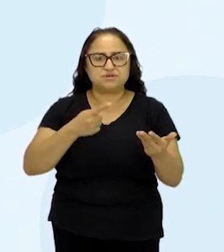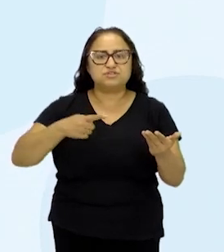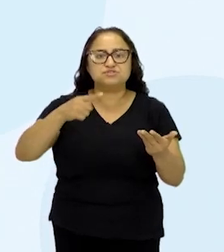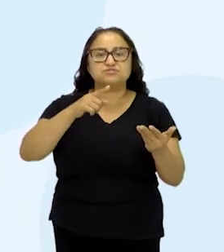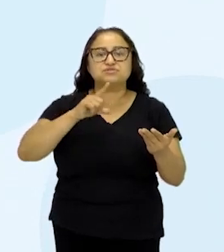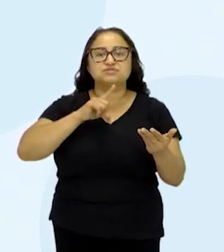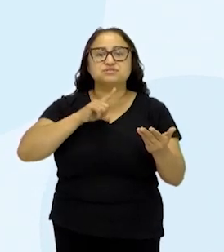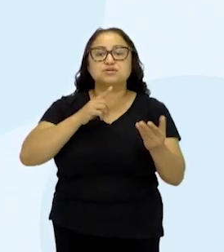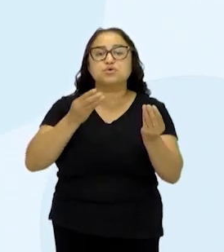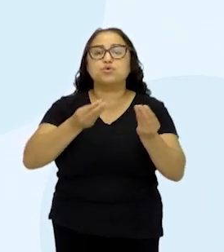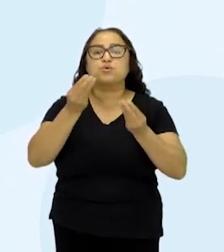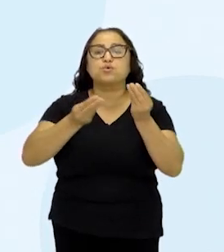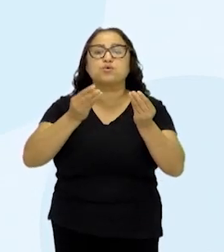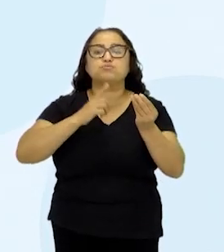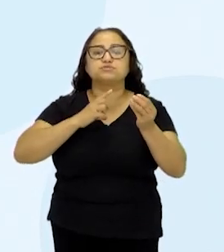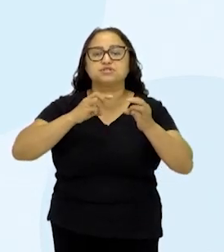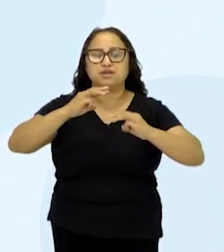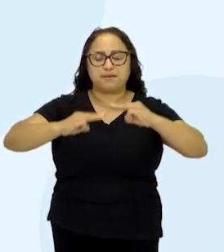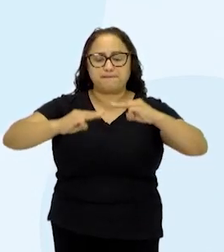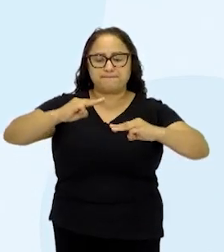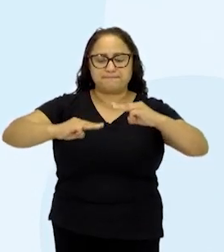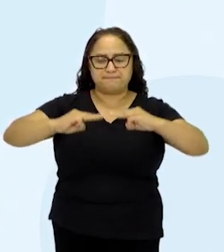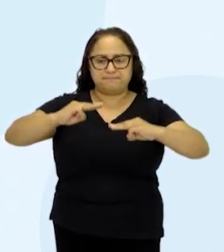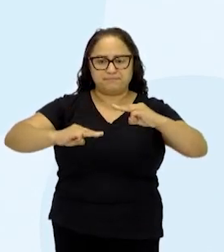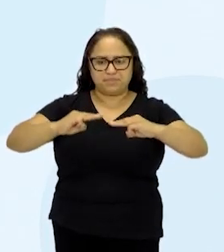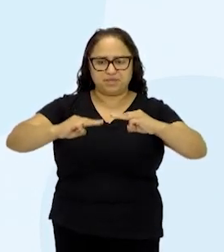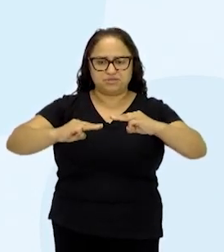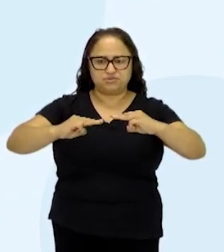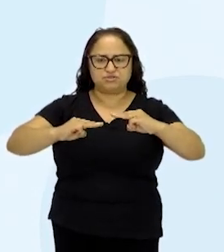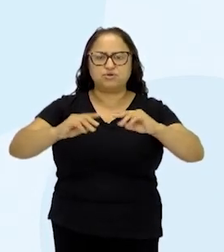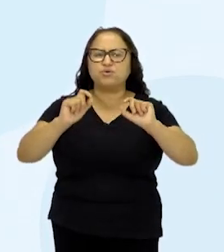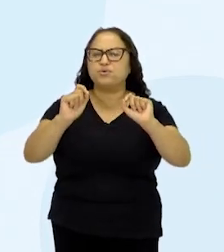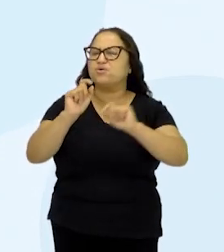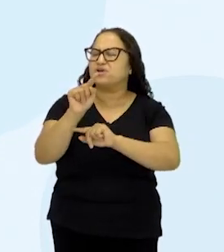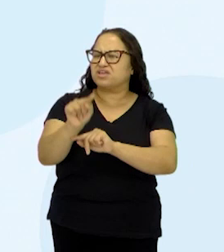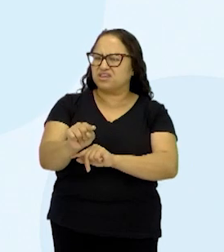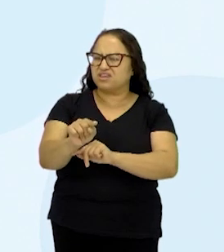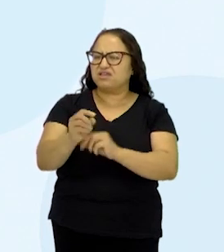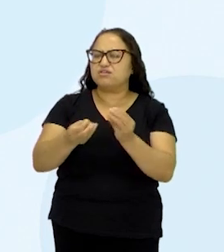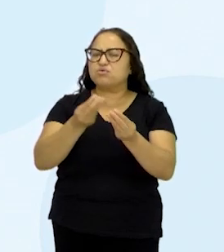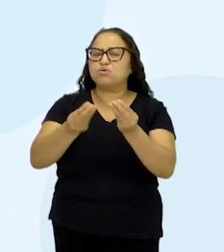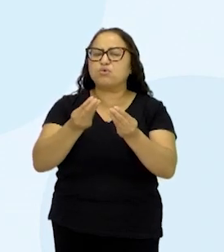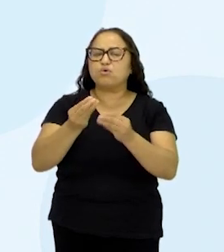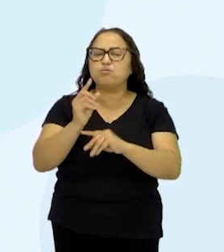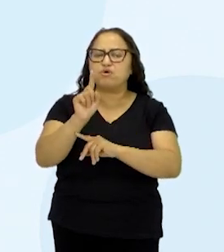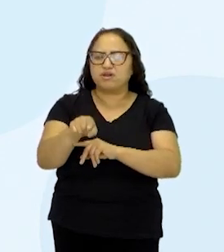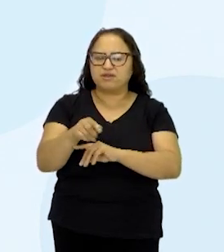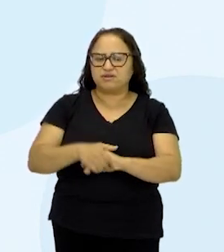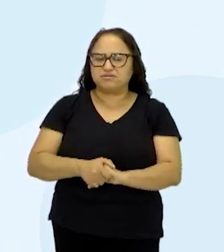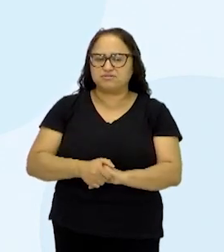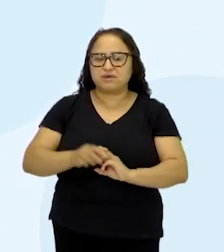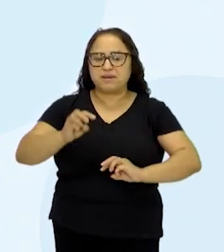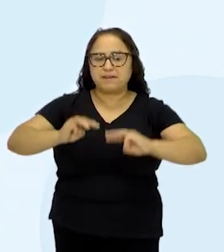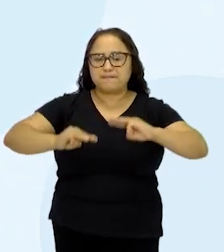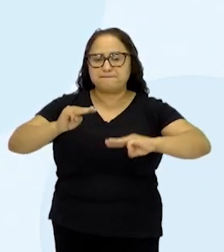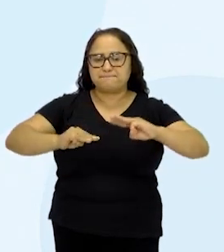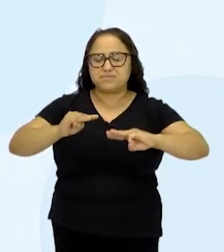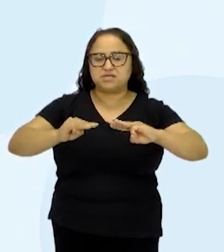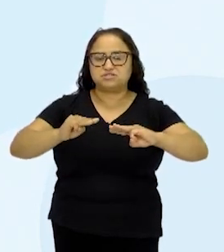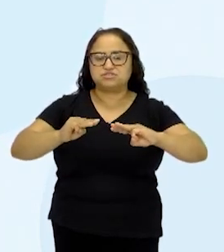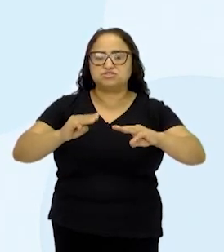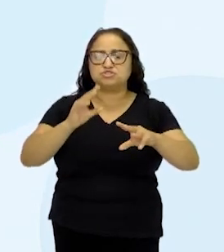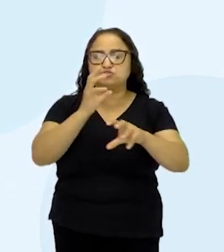vai discutir um pouco que é a média, né? Que eu vou falar agora um pouquinho com vocês sobre o que é, como que é. Então, pessoal, a média é a